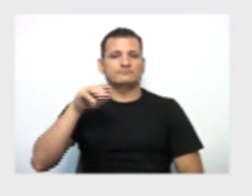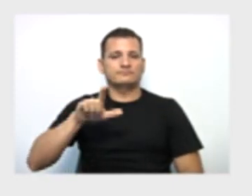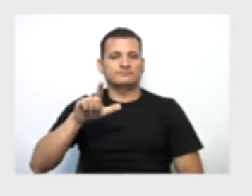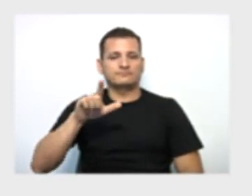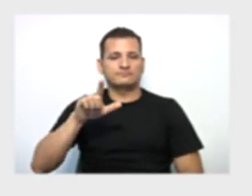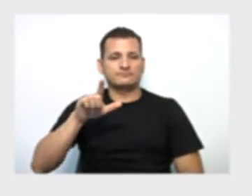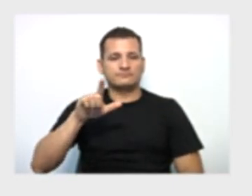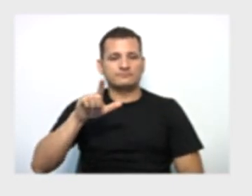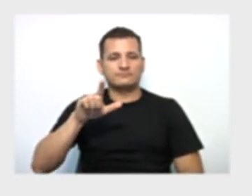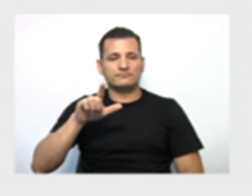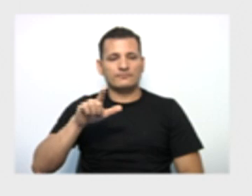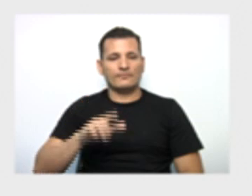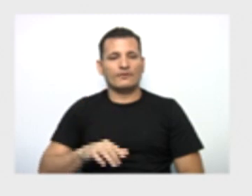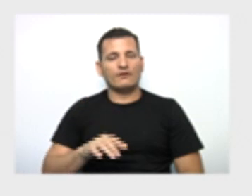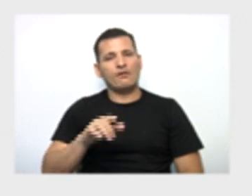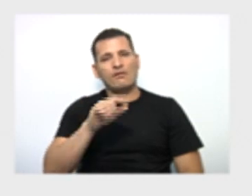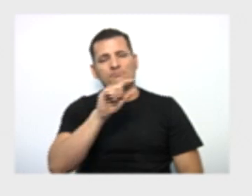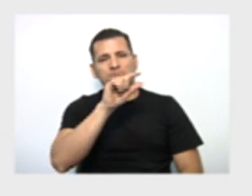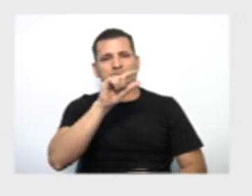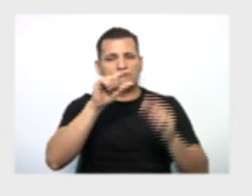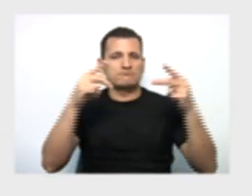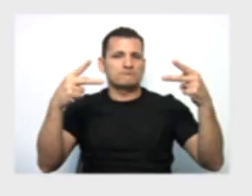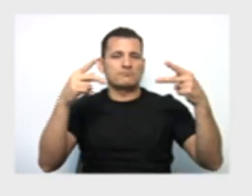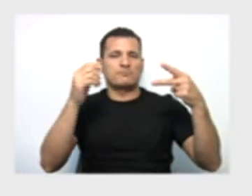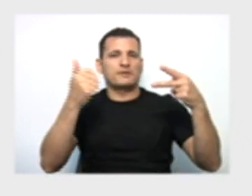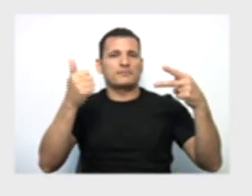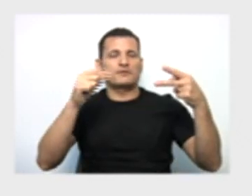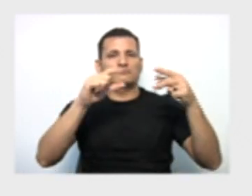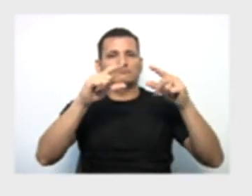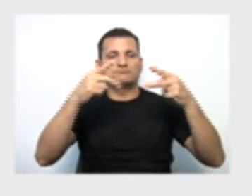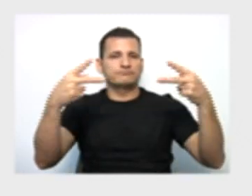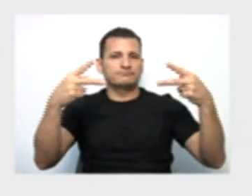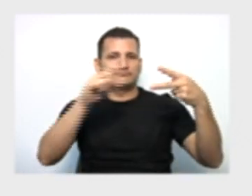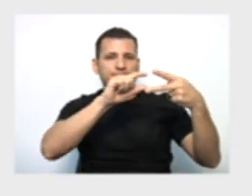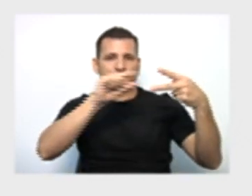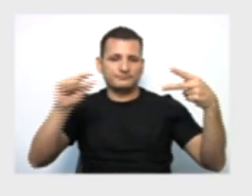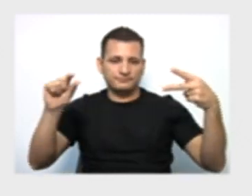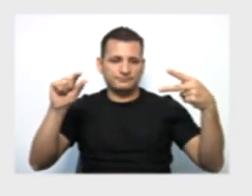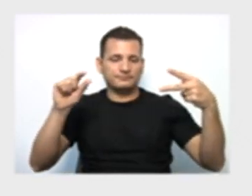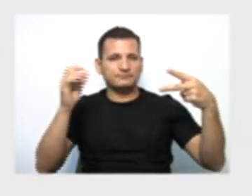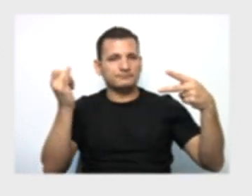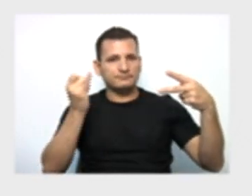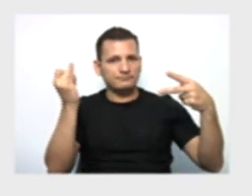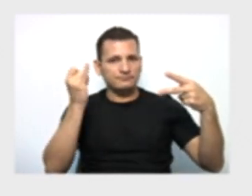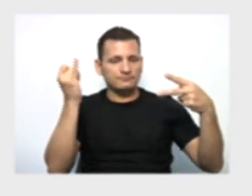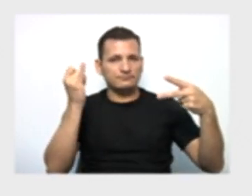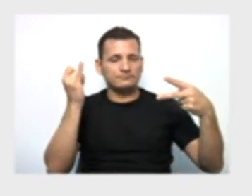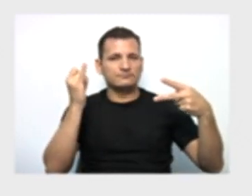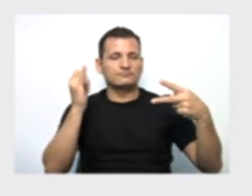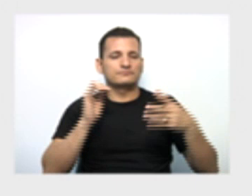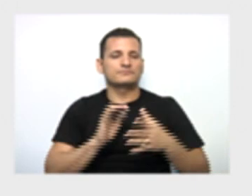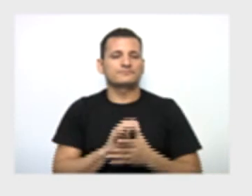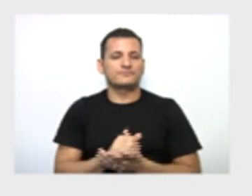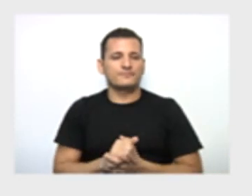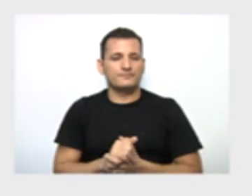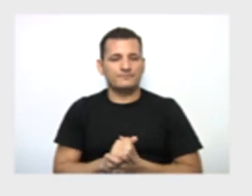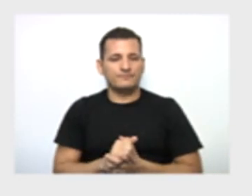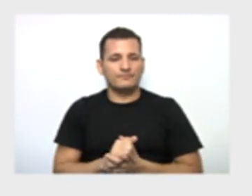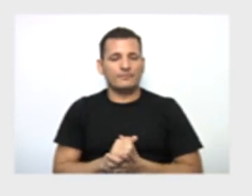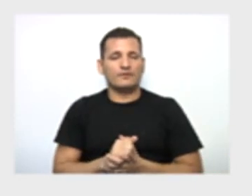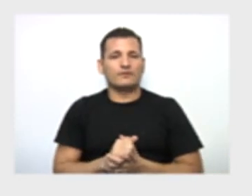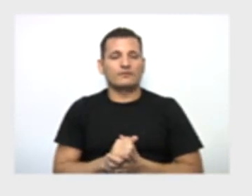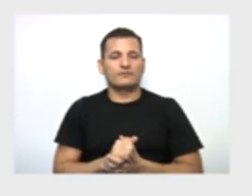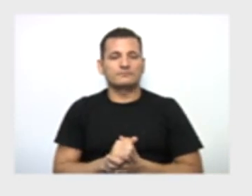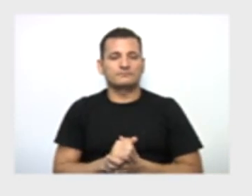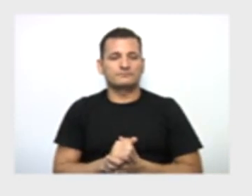HTML, certo? Essa é a primeira linha inicial e essencial para documentos HTML.